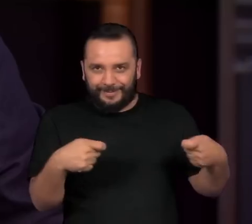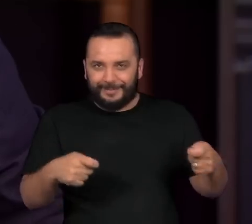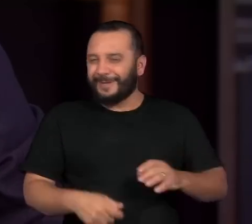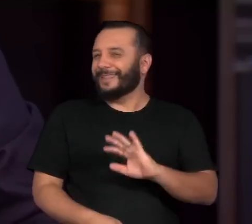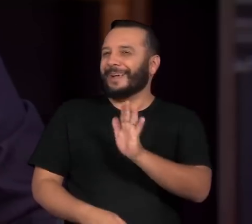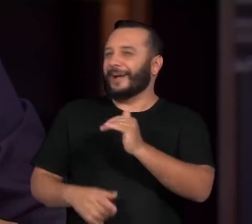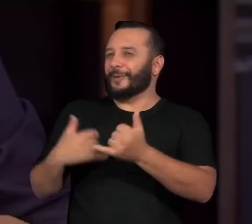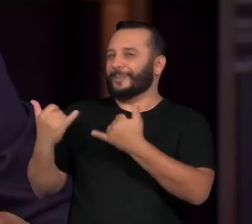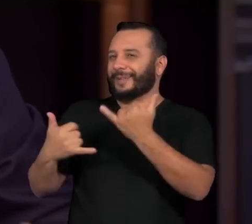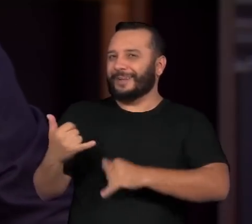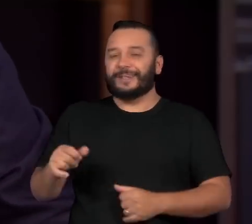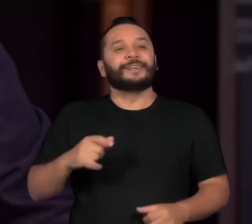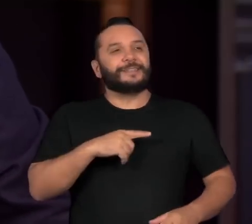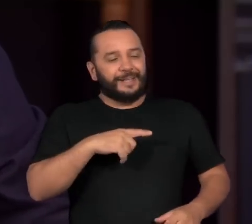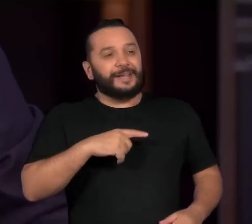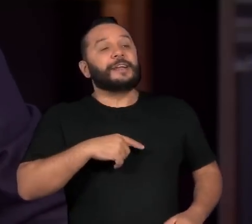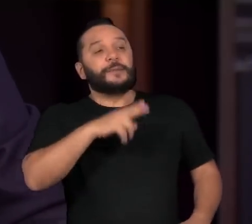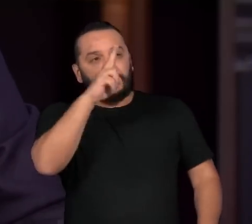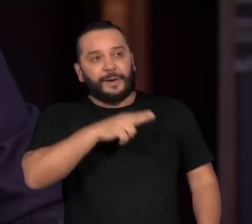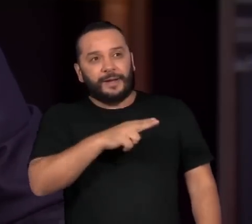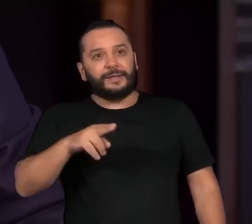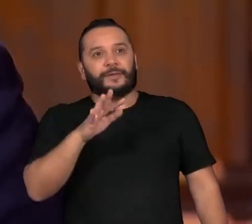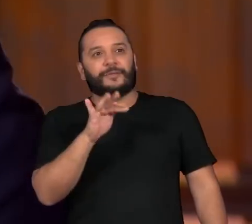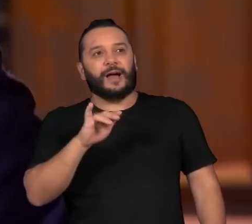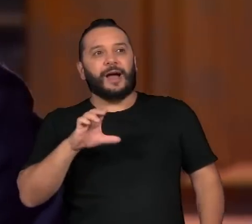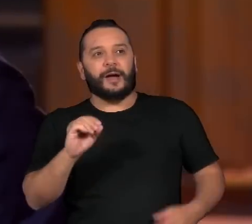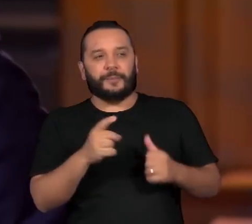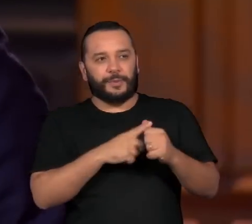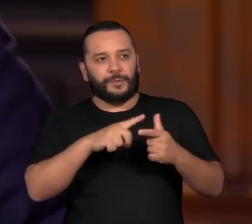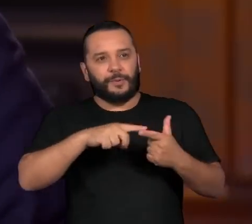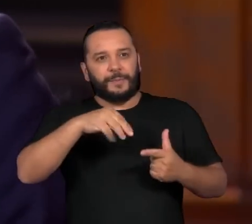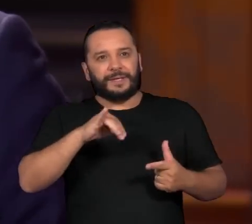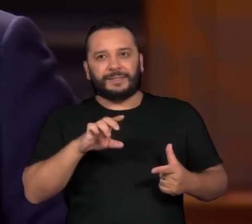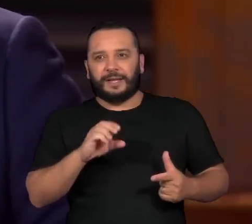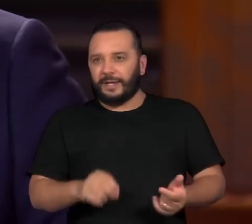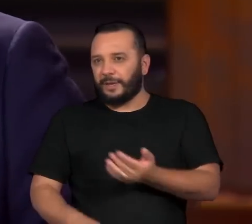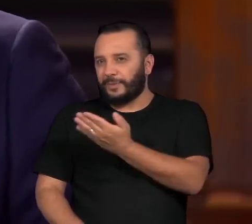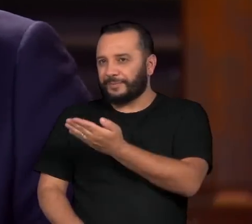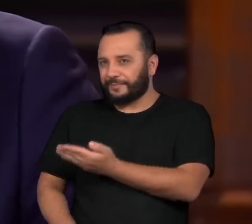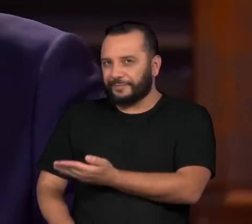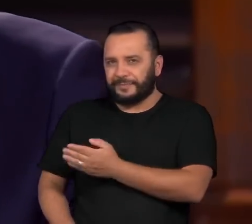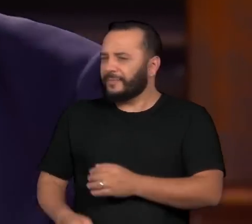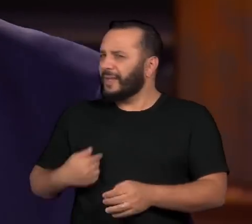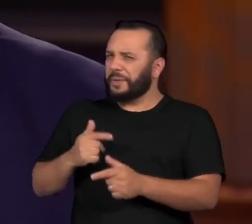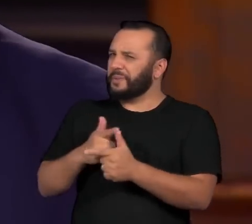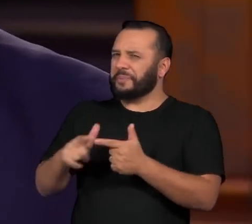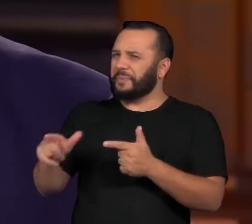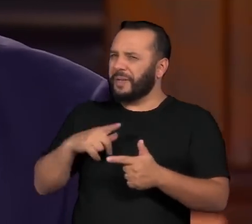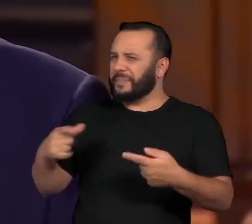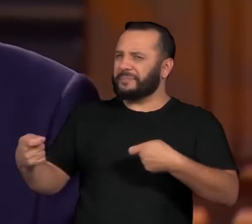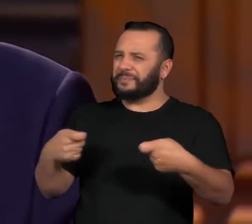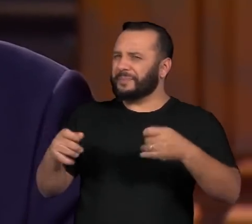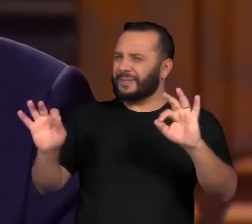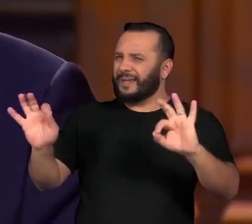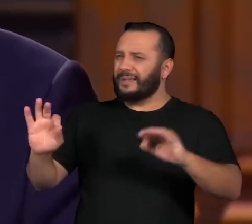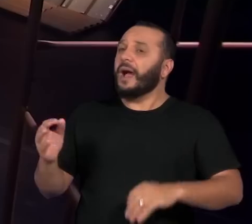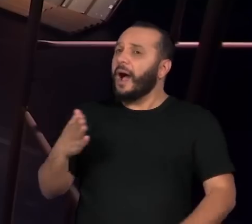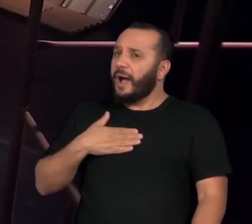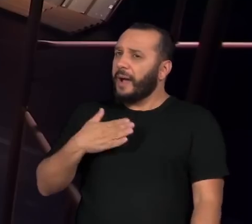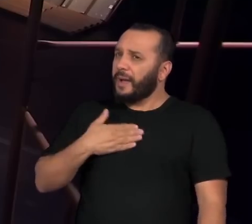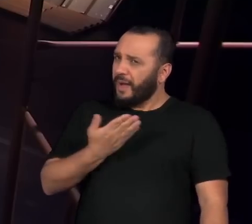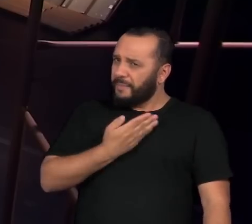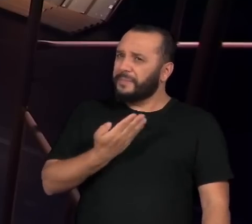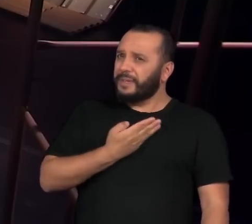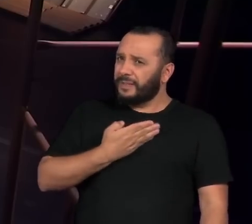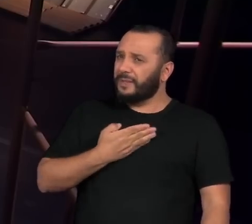padre Fábio de Mello, padre Marcelo Rossi. Não tem problema nenhum. Não tem disputa? Mas não, imagina. São amigos meus. Sim. Então